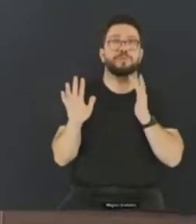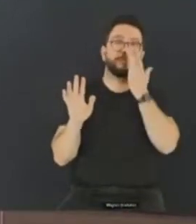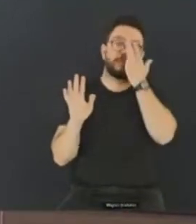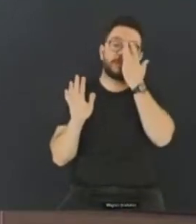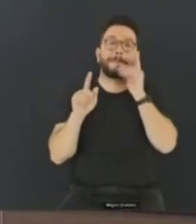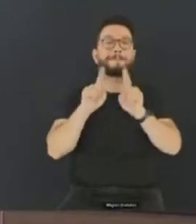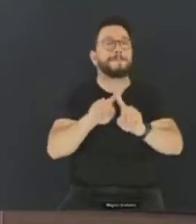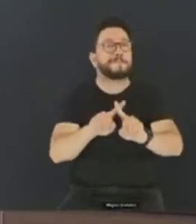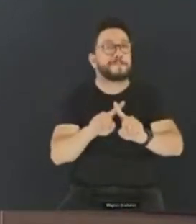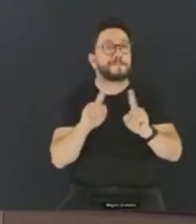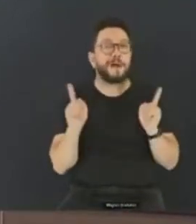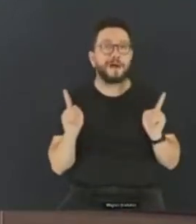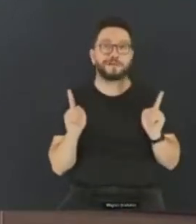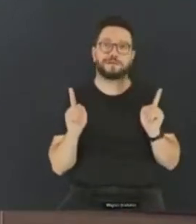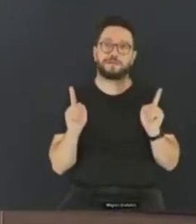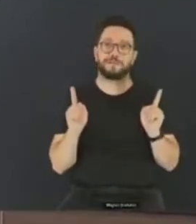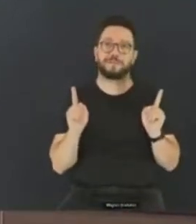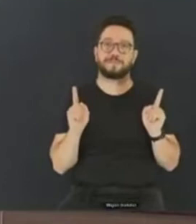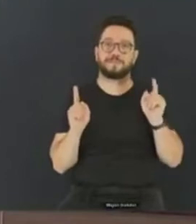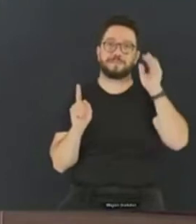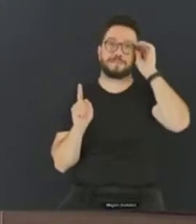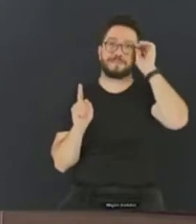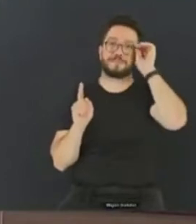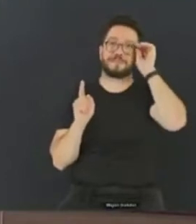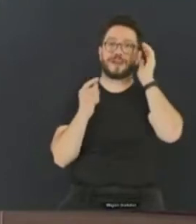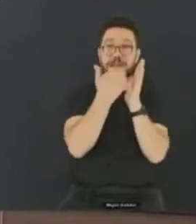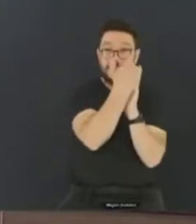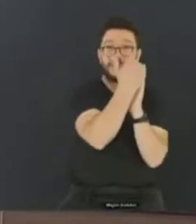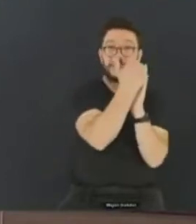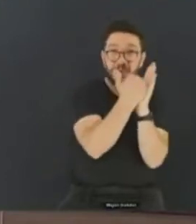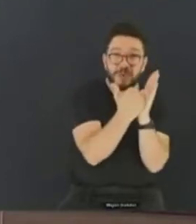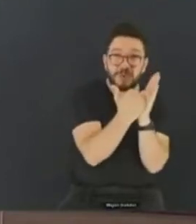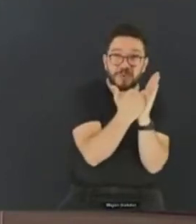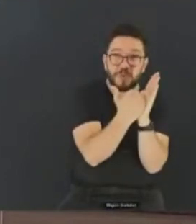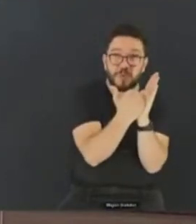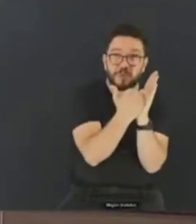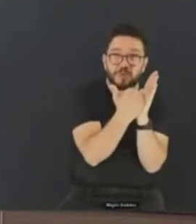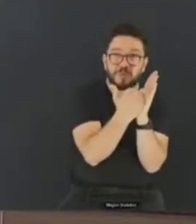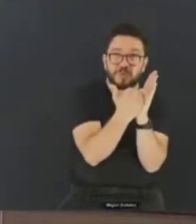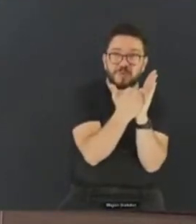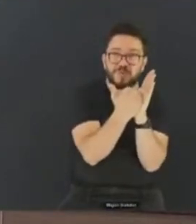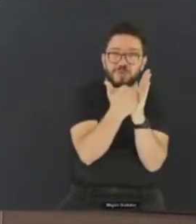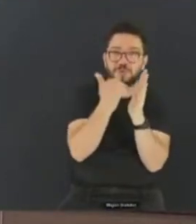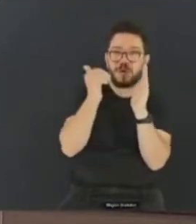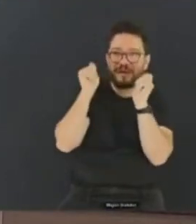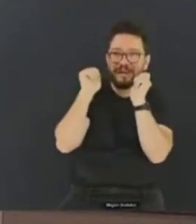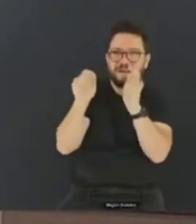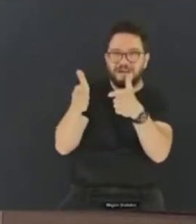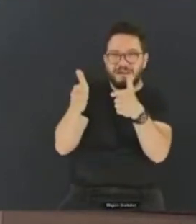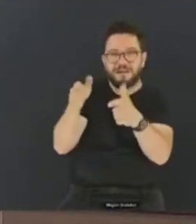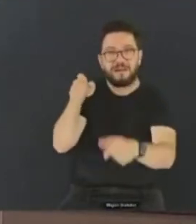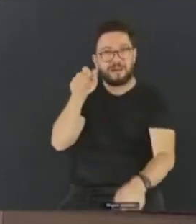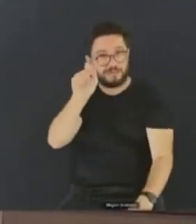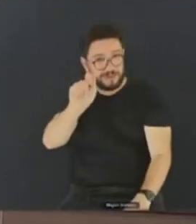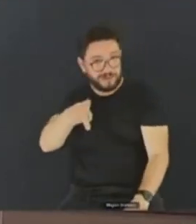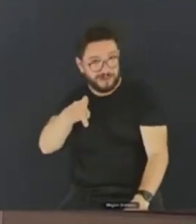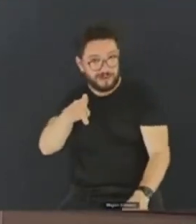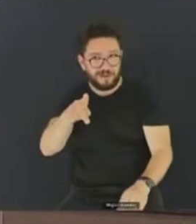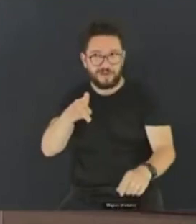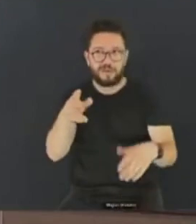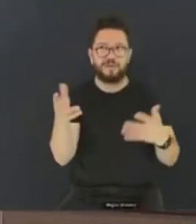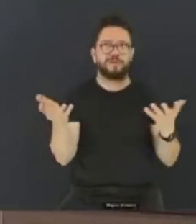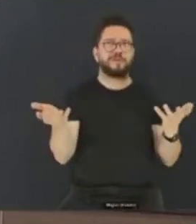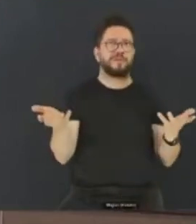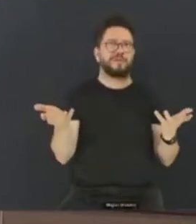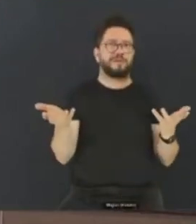uma apresentação de um desconto em quem já está aposentado, aí talvez o salário fique de fome. E